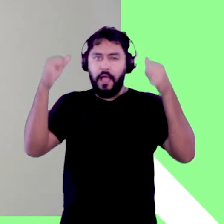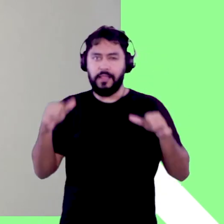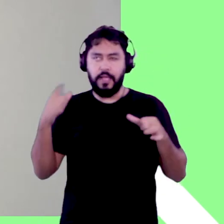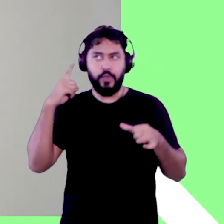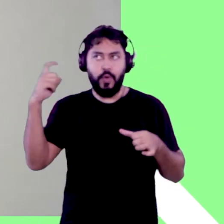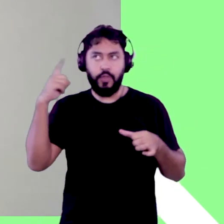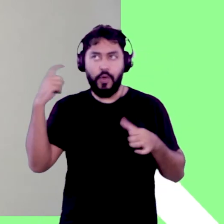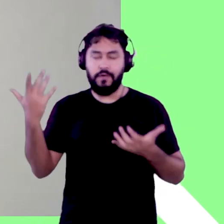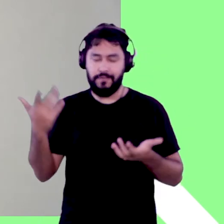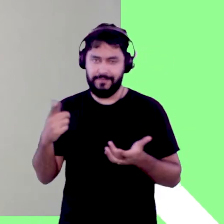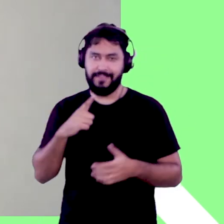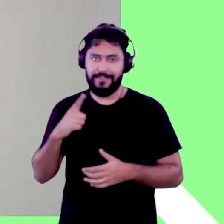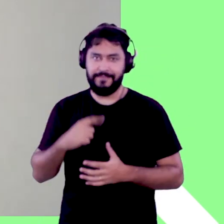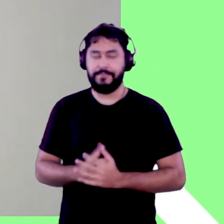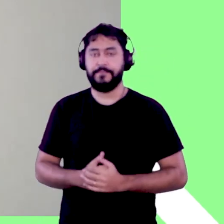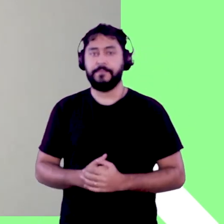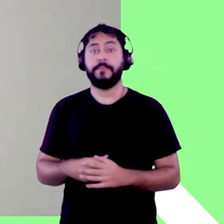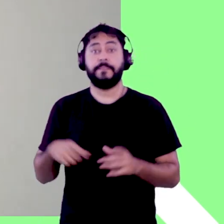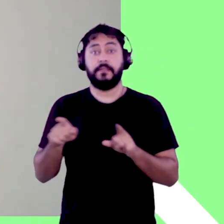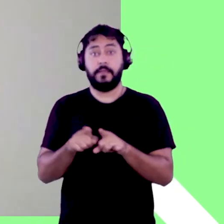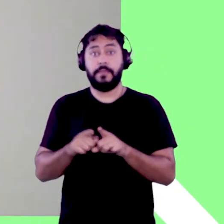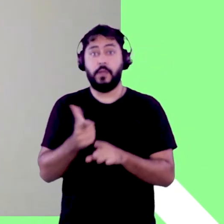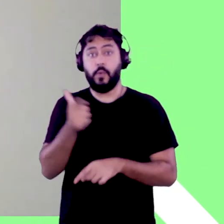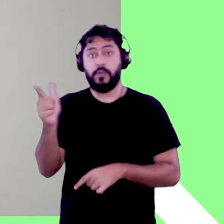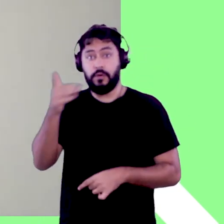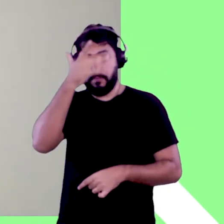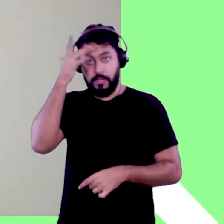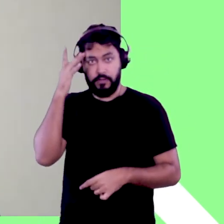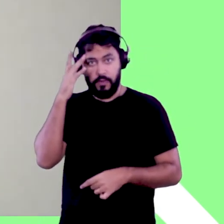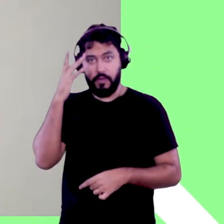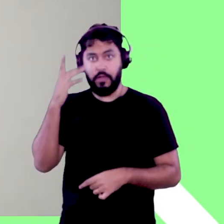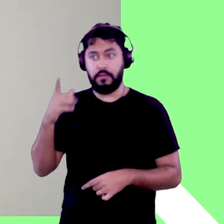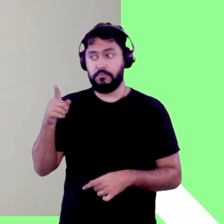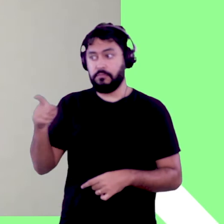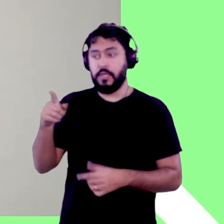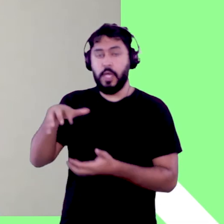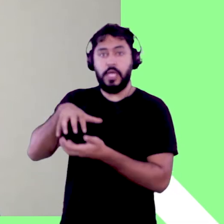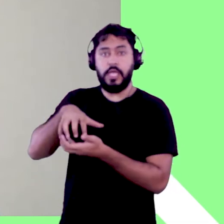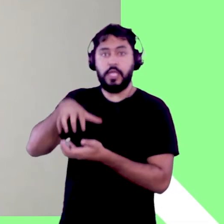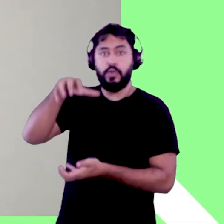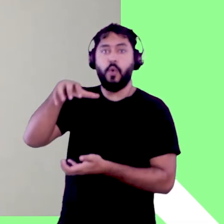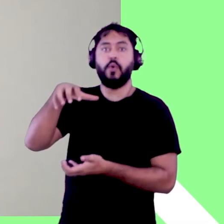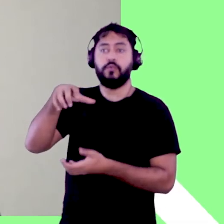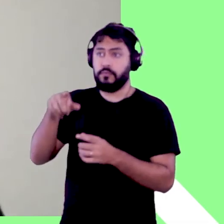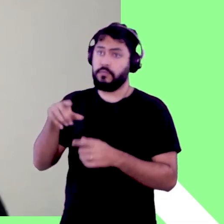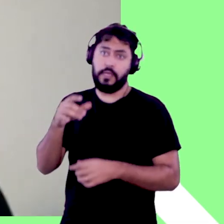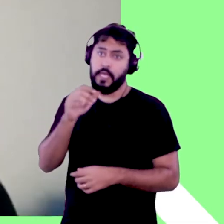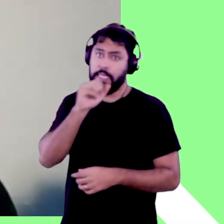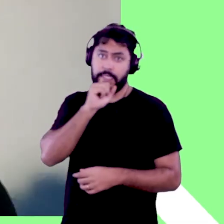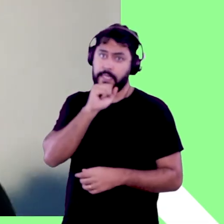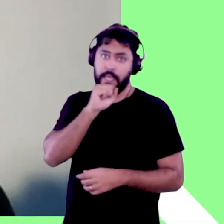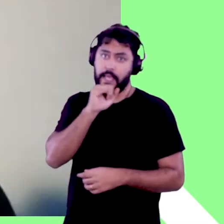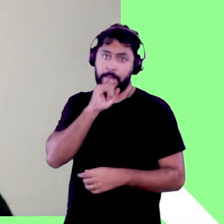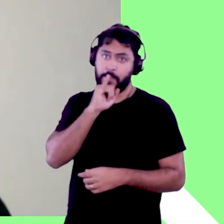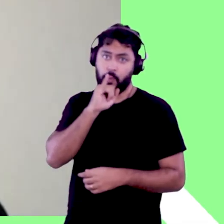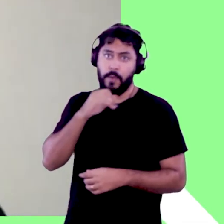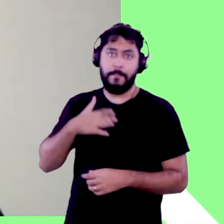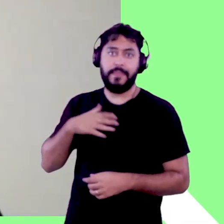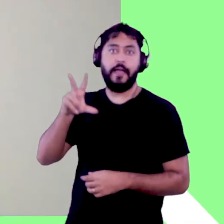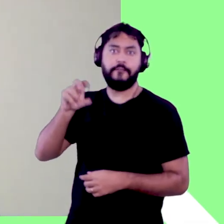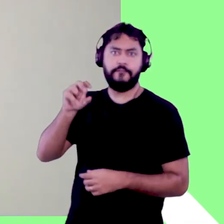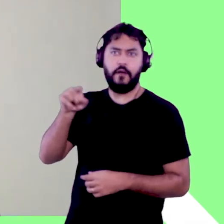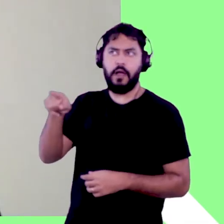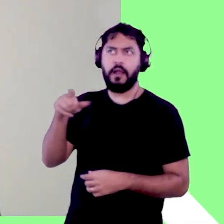Isso também, reforçando que a outra pessoa comentou aqui no chat, né? Idosos, gente. Tem muitos. A minha avó, por exemplo, ela até ouviria os